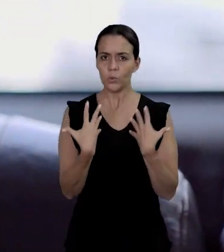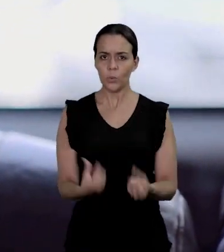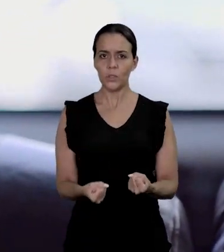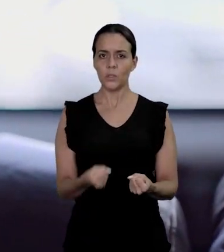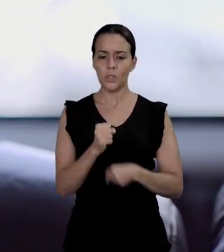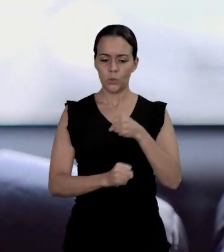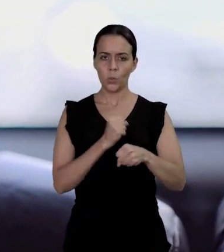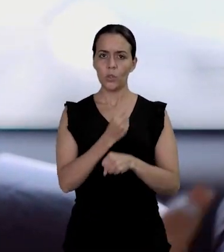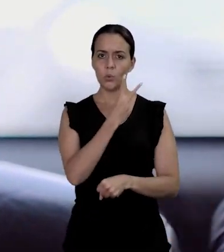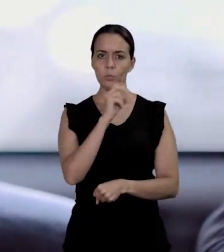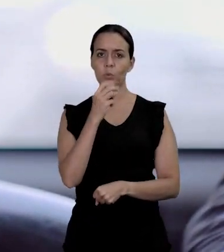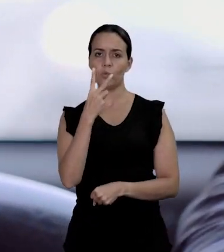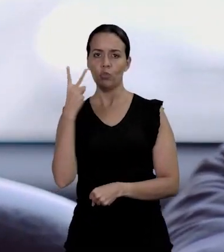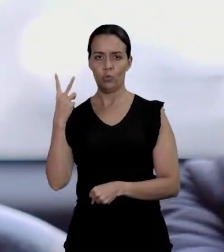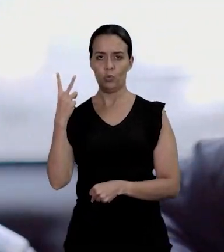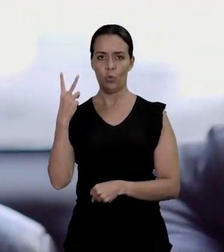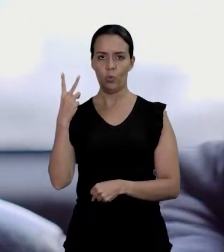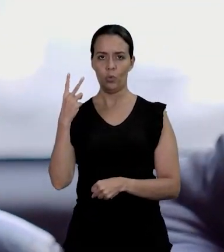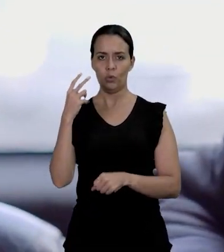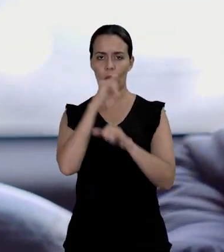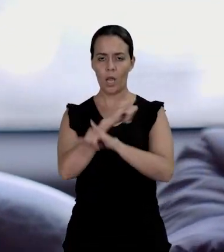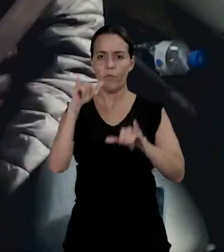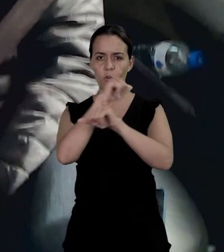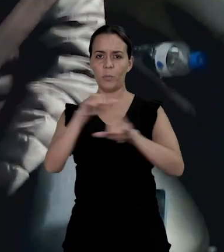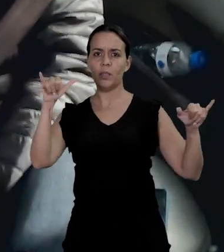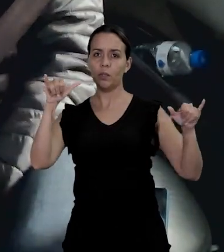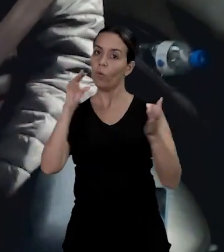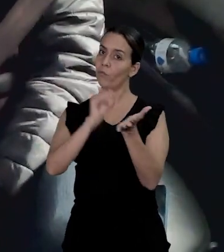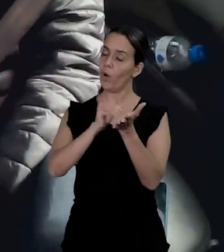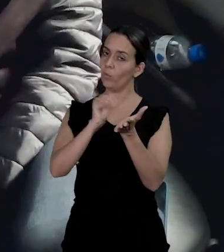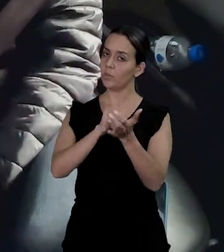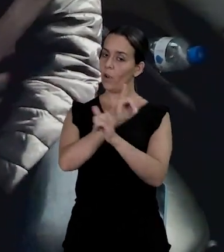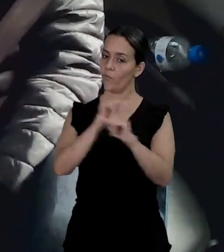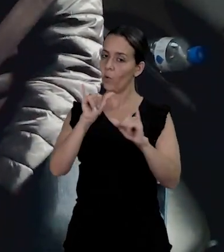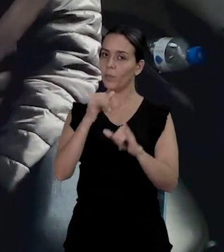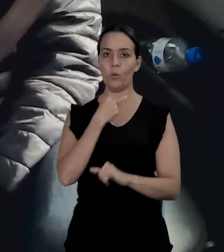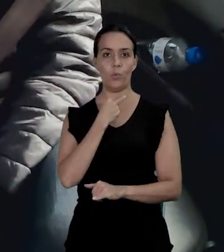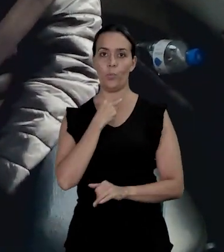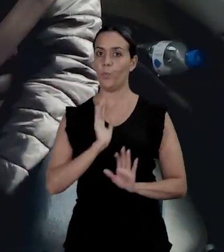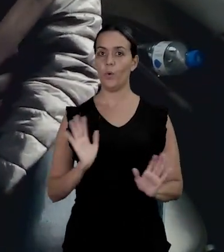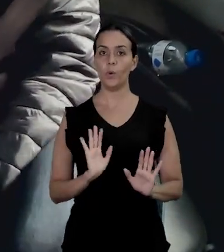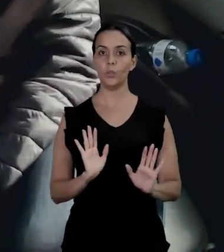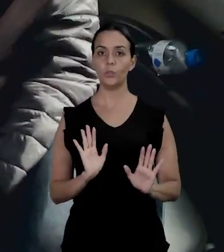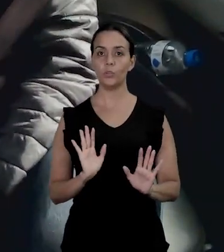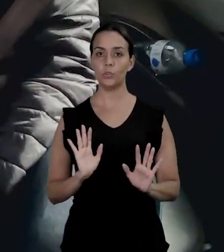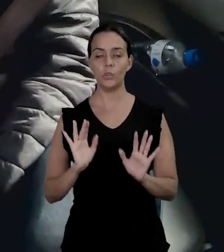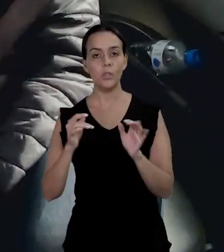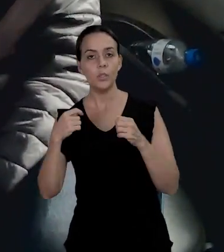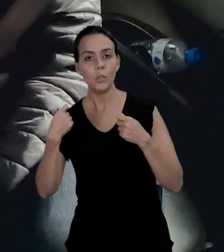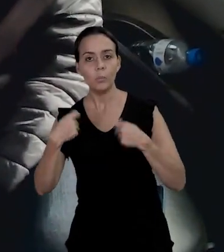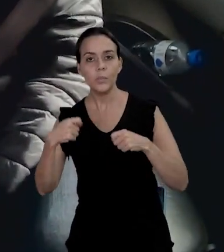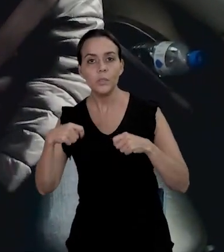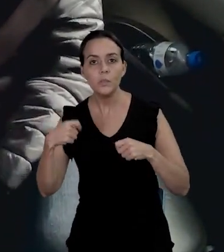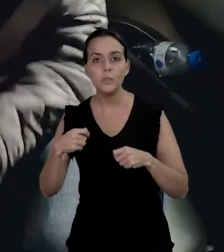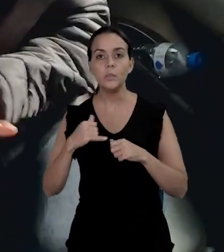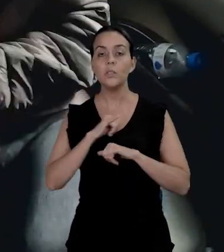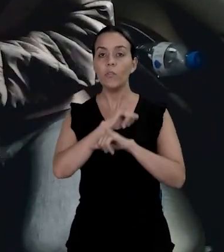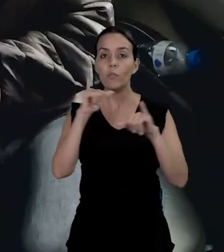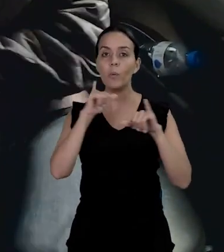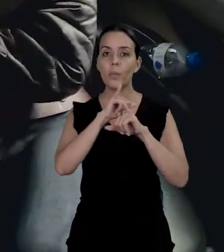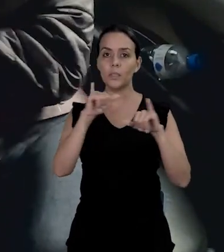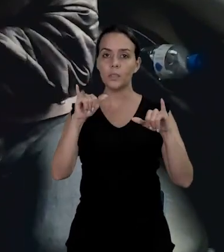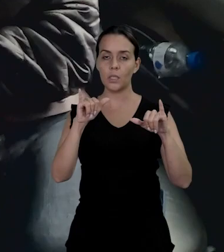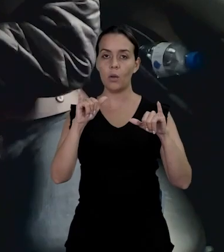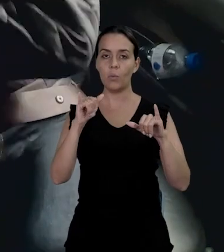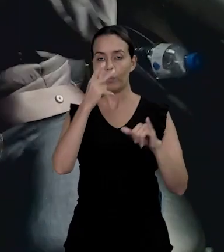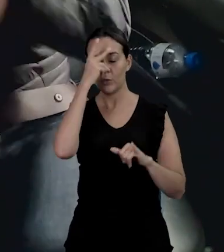estamos desinformados. Muita informação com pessoas desinformadas. E além disso, a gente também parece que está num estado assim, de